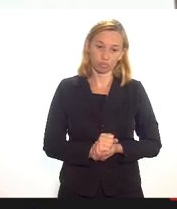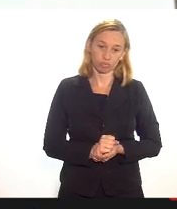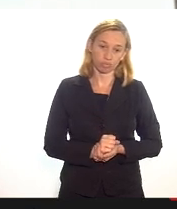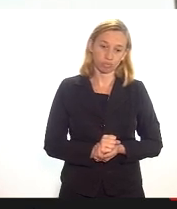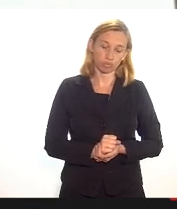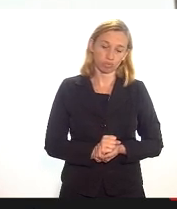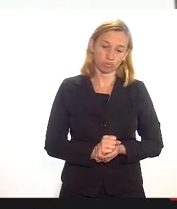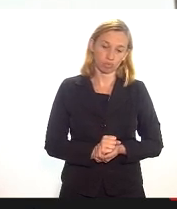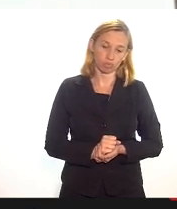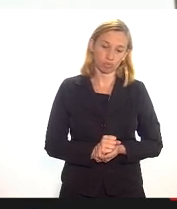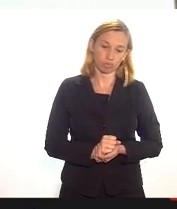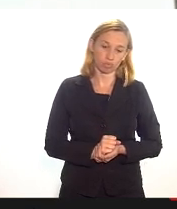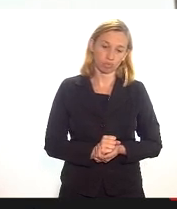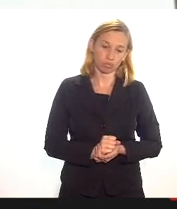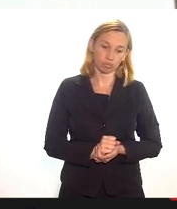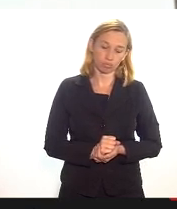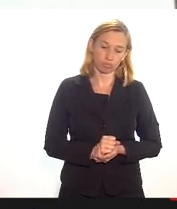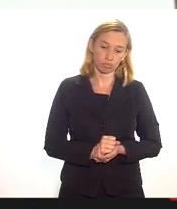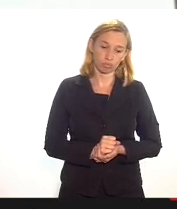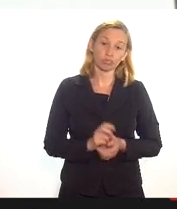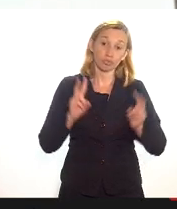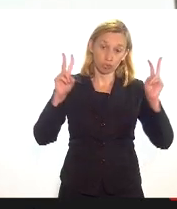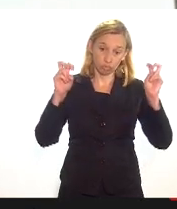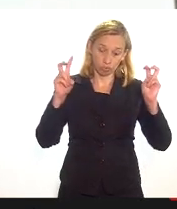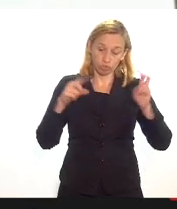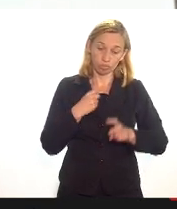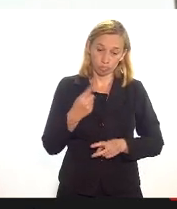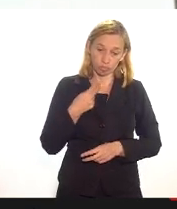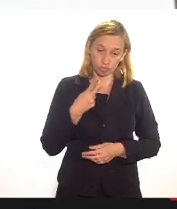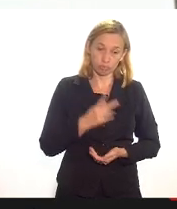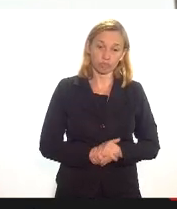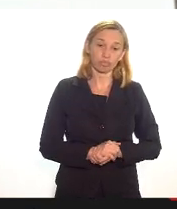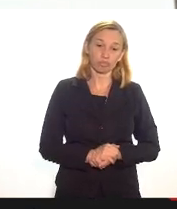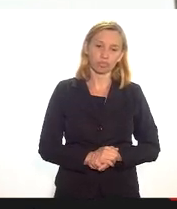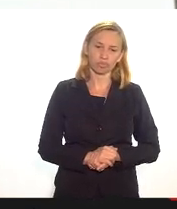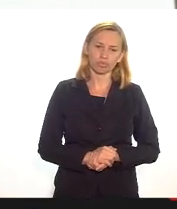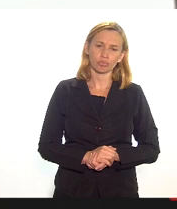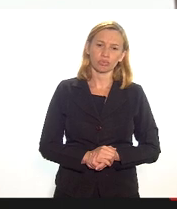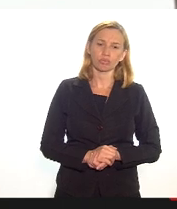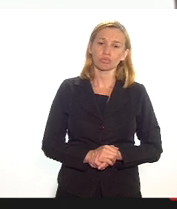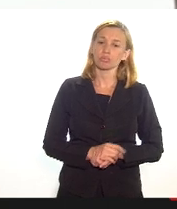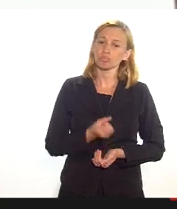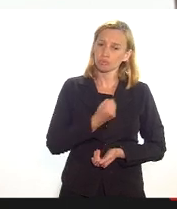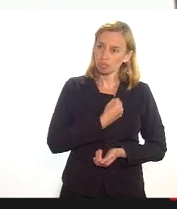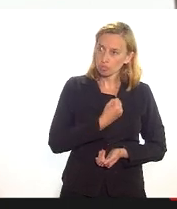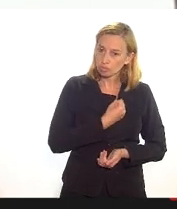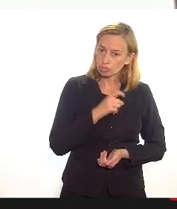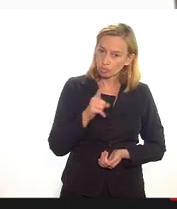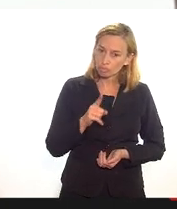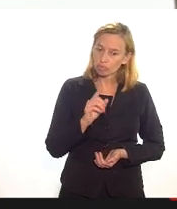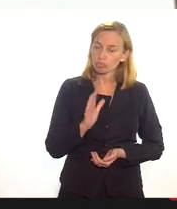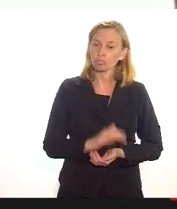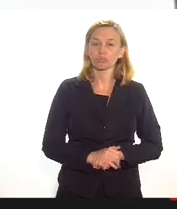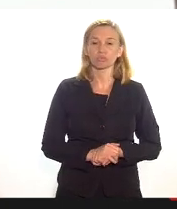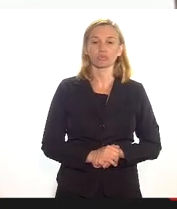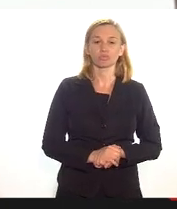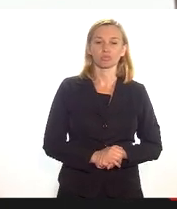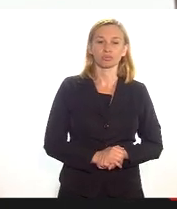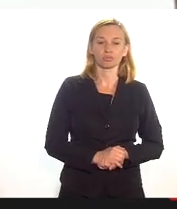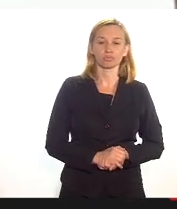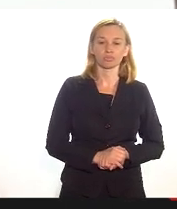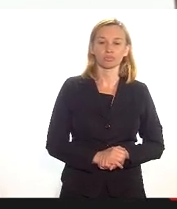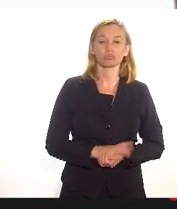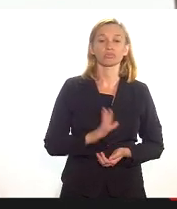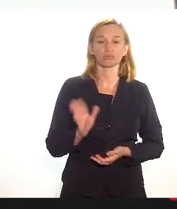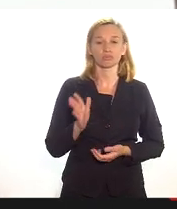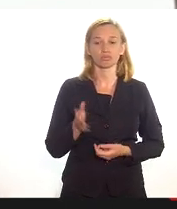sobre exatamente o tema que a gente está tratando. E que esse banco de dados está